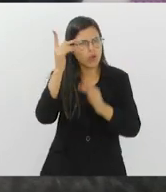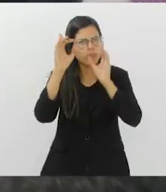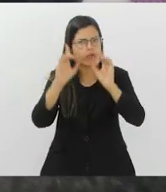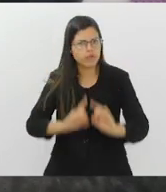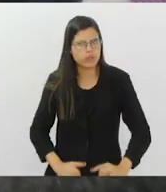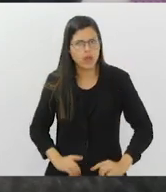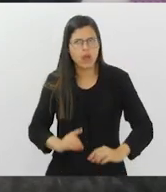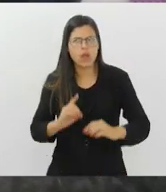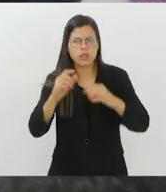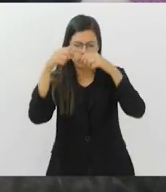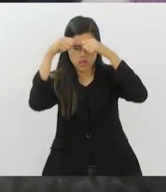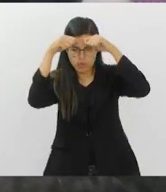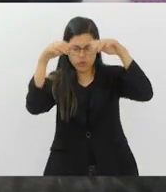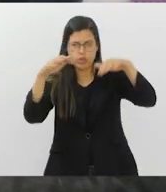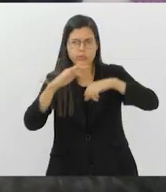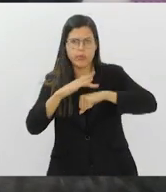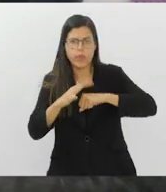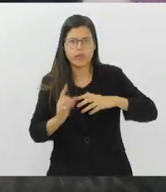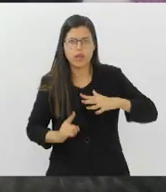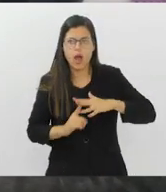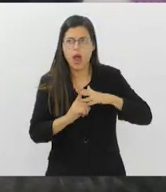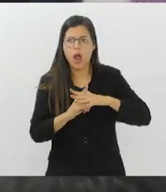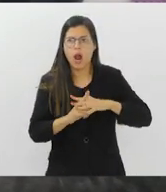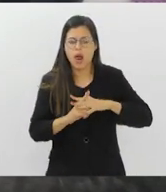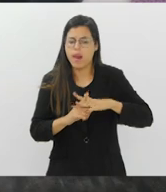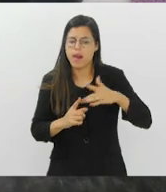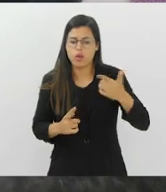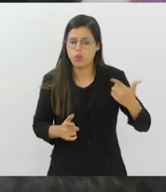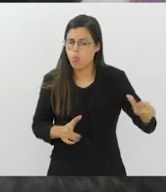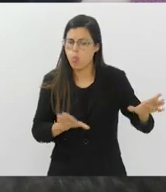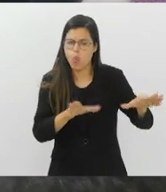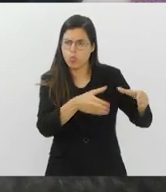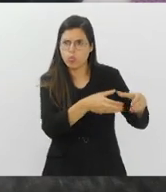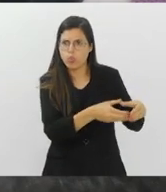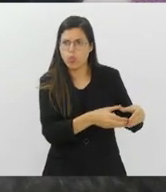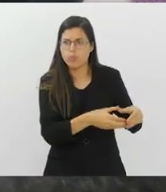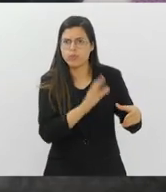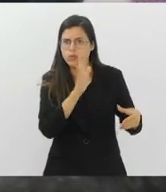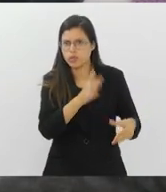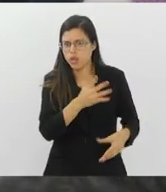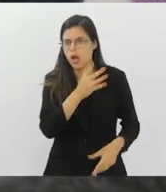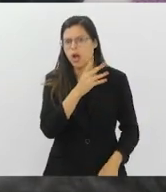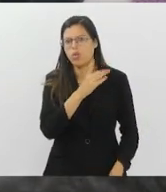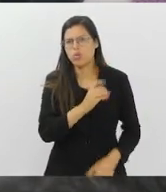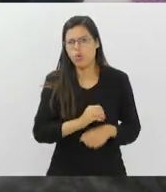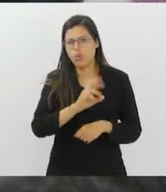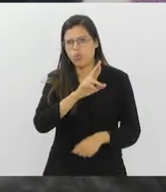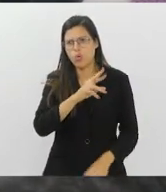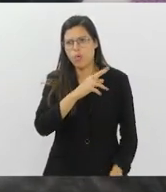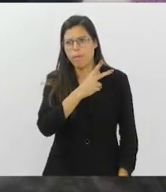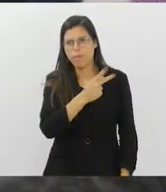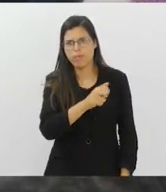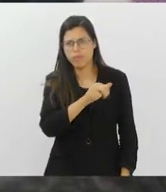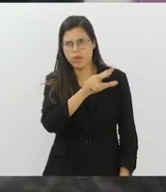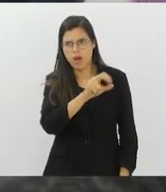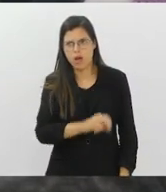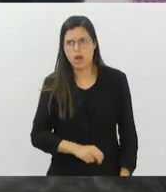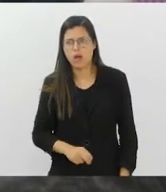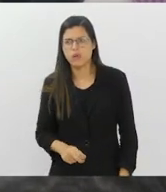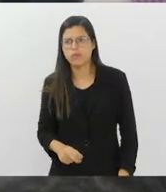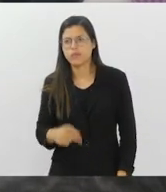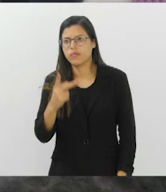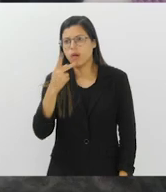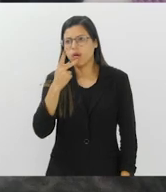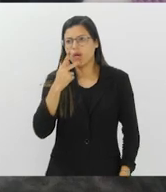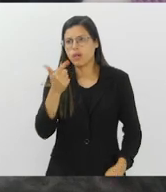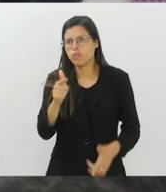rara, autismo. E o lado de cá, já ouvimos o doutor Paulo, agora vamos ouvir a doutora Vera. E falar